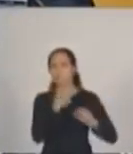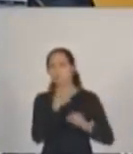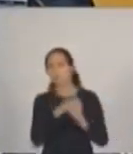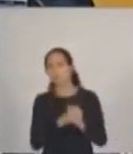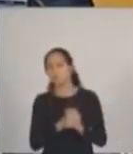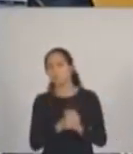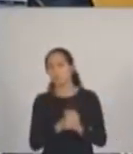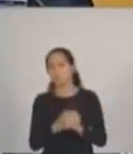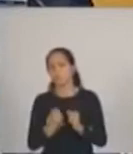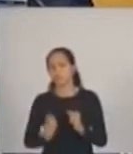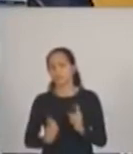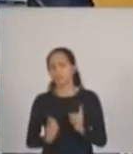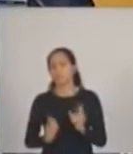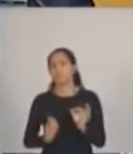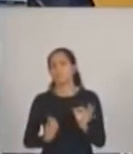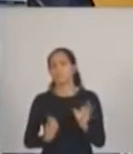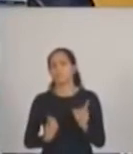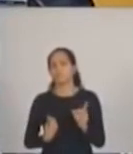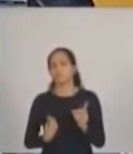Ela tá.